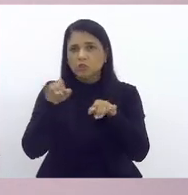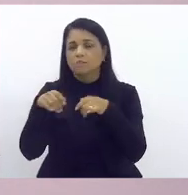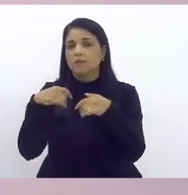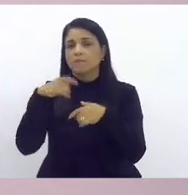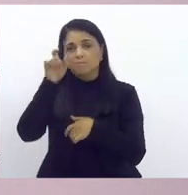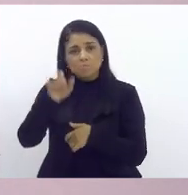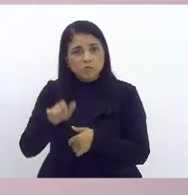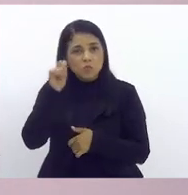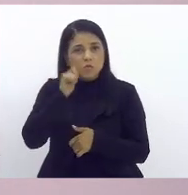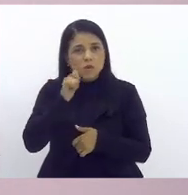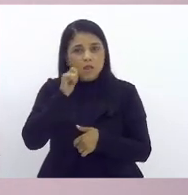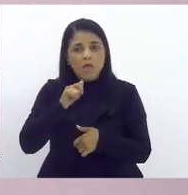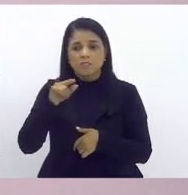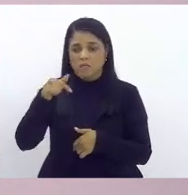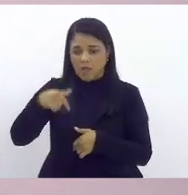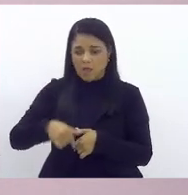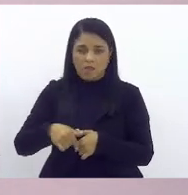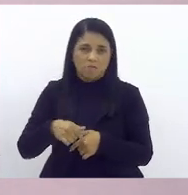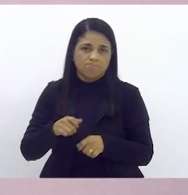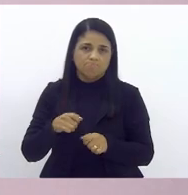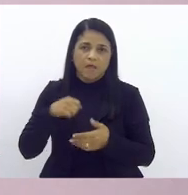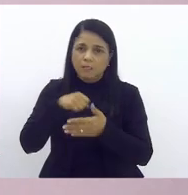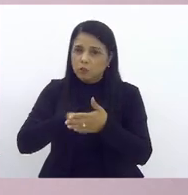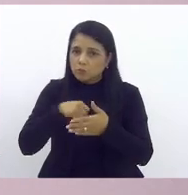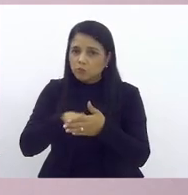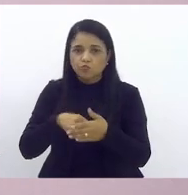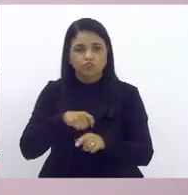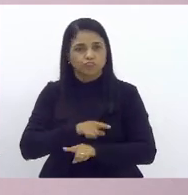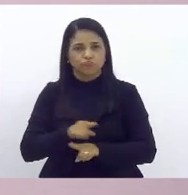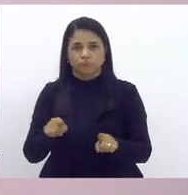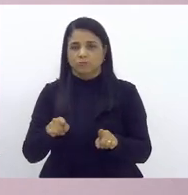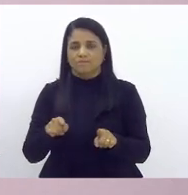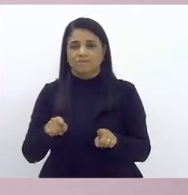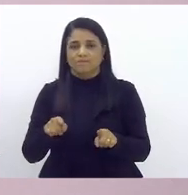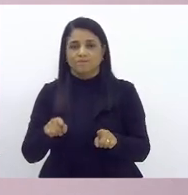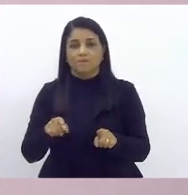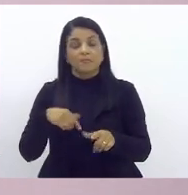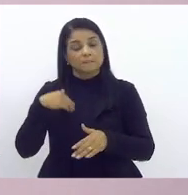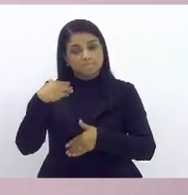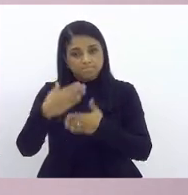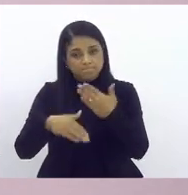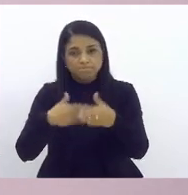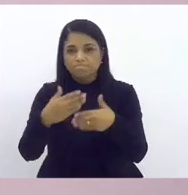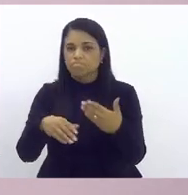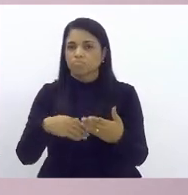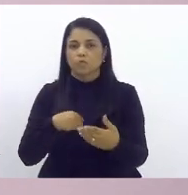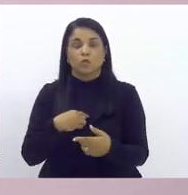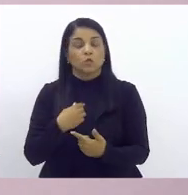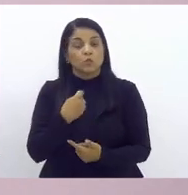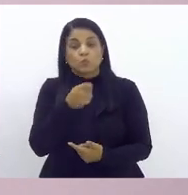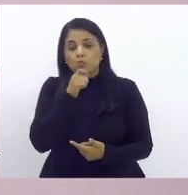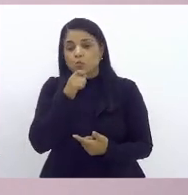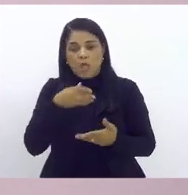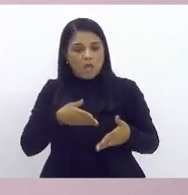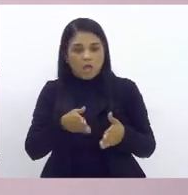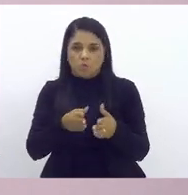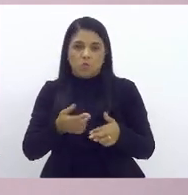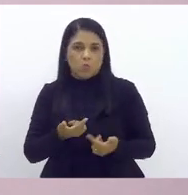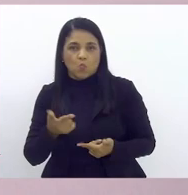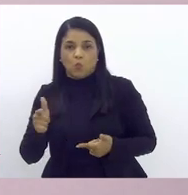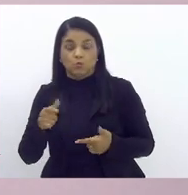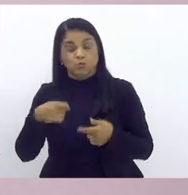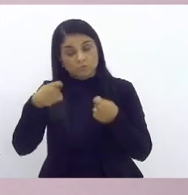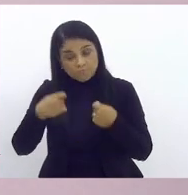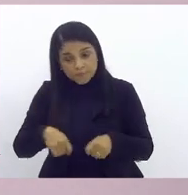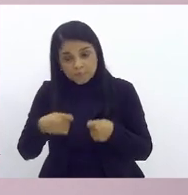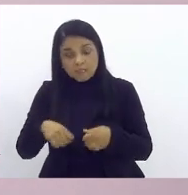lá e que não estão aqui ainda. Porque é assim que a gente vai avançar. Não tem outro caminho. É assim que a gente sempre fez